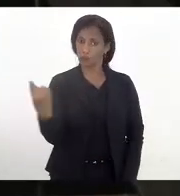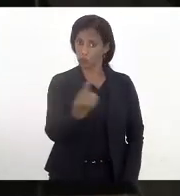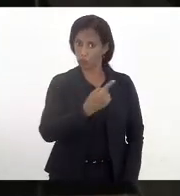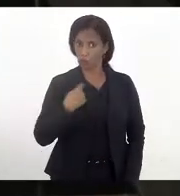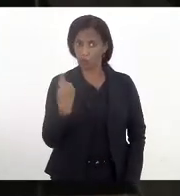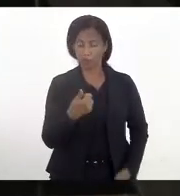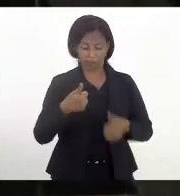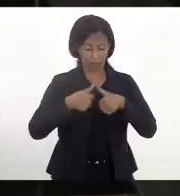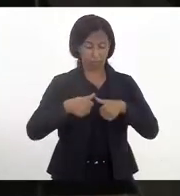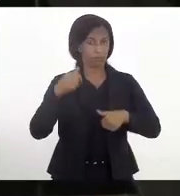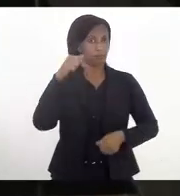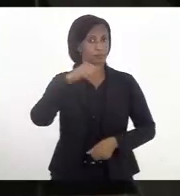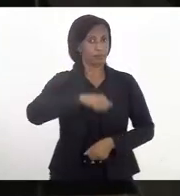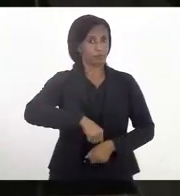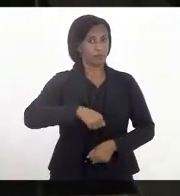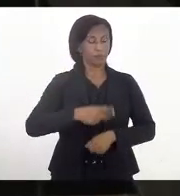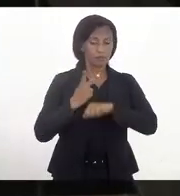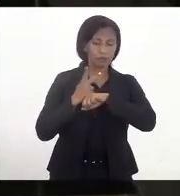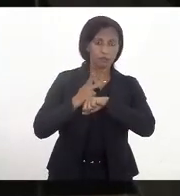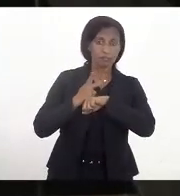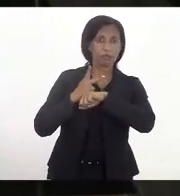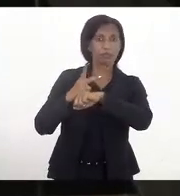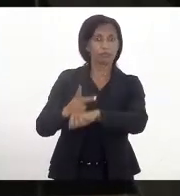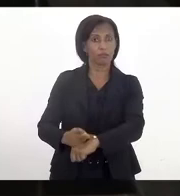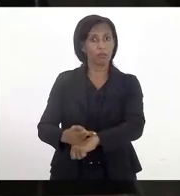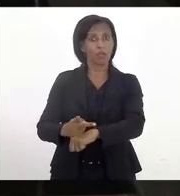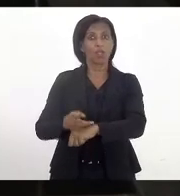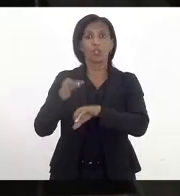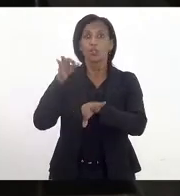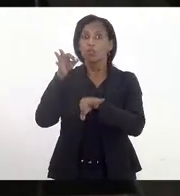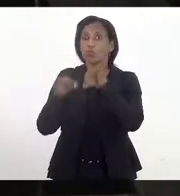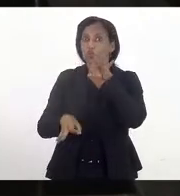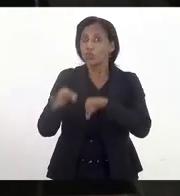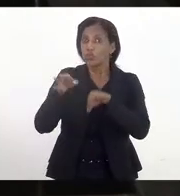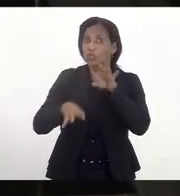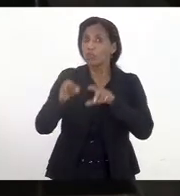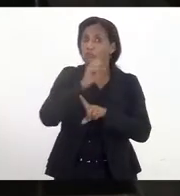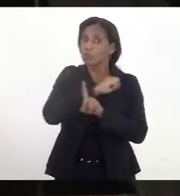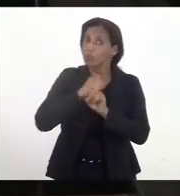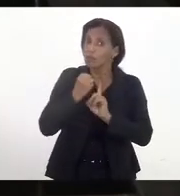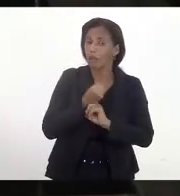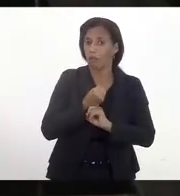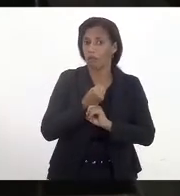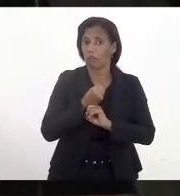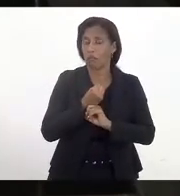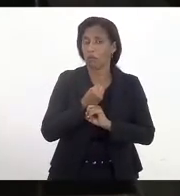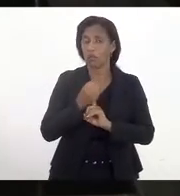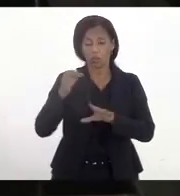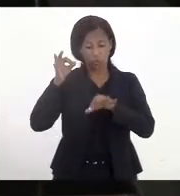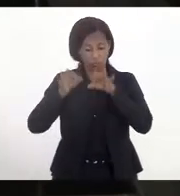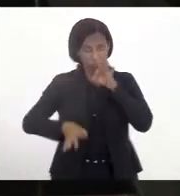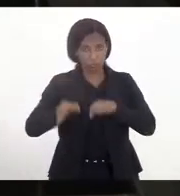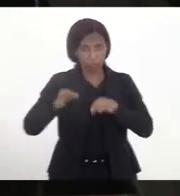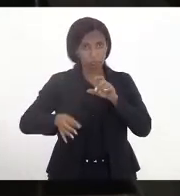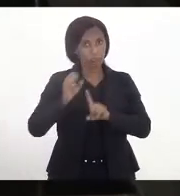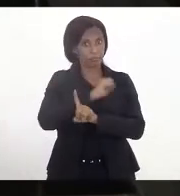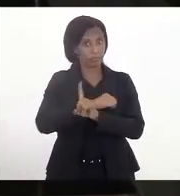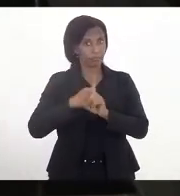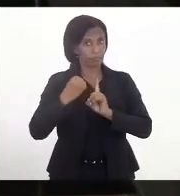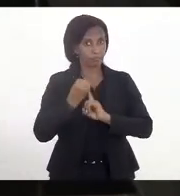aqui buscando justiça social e justiça social